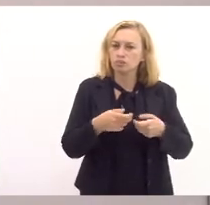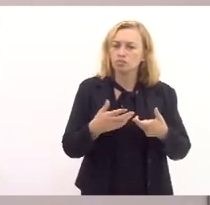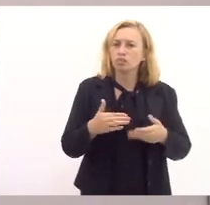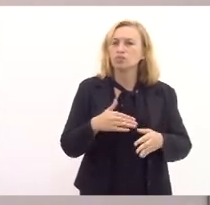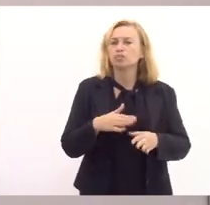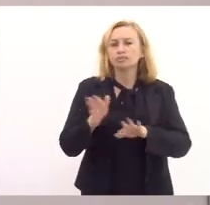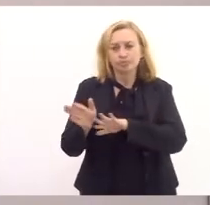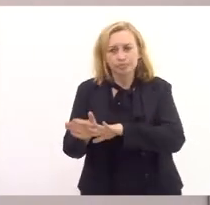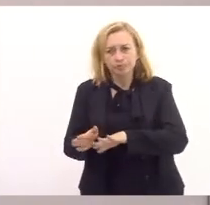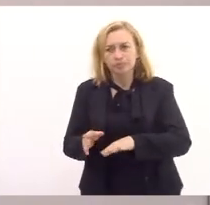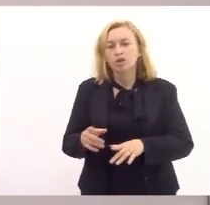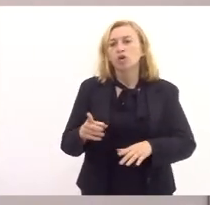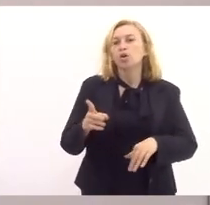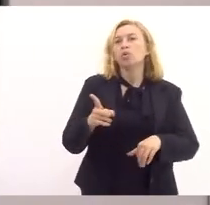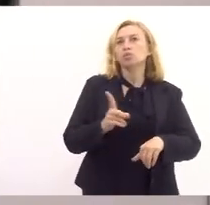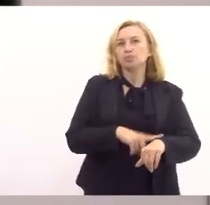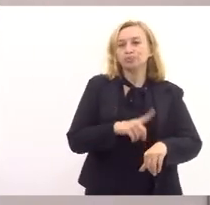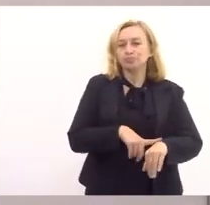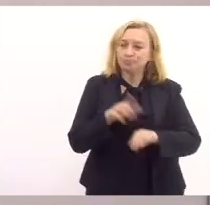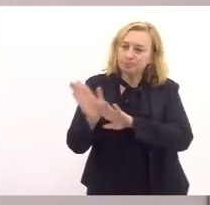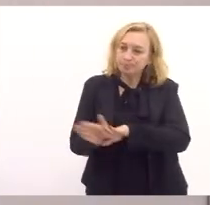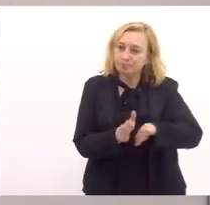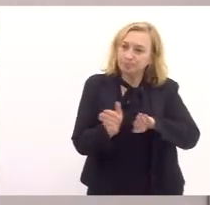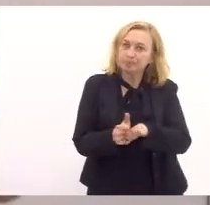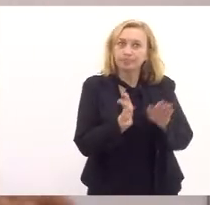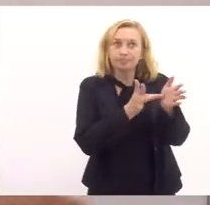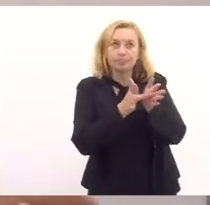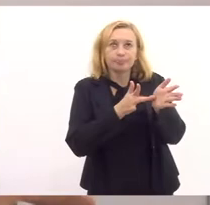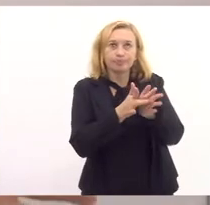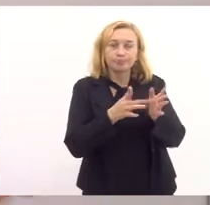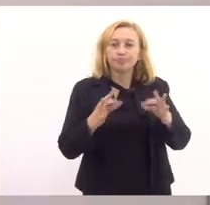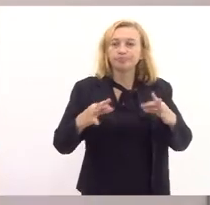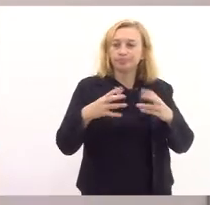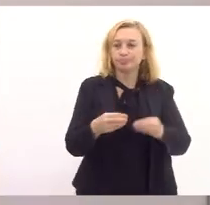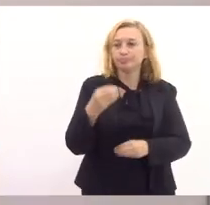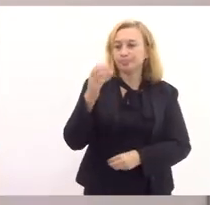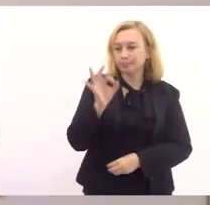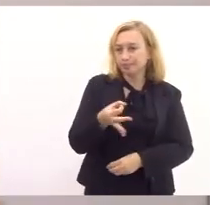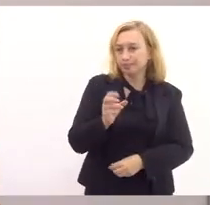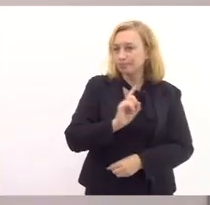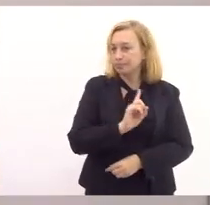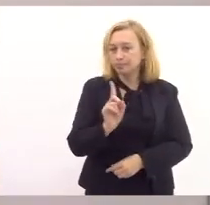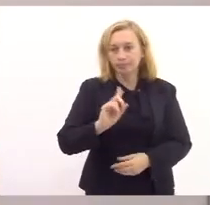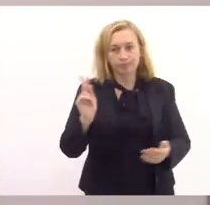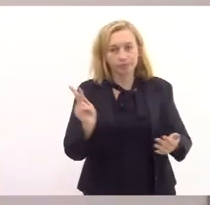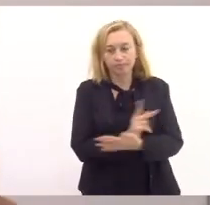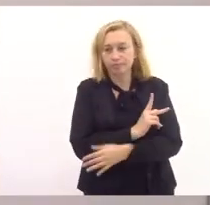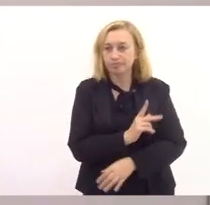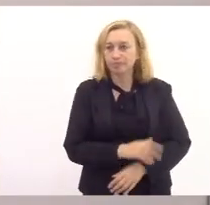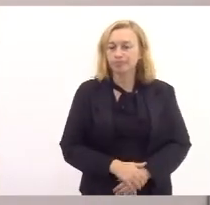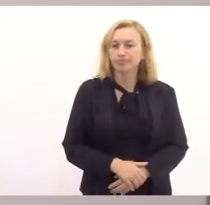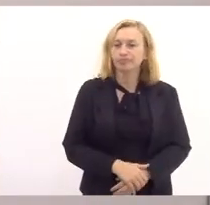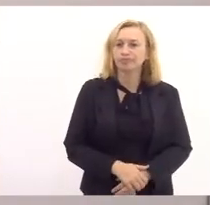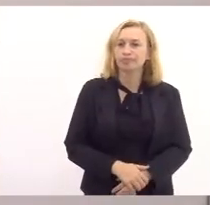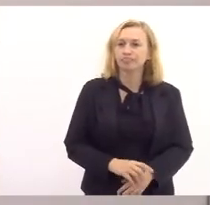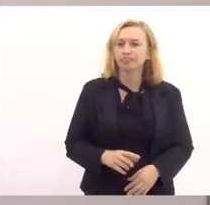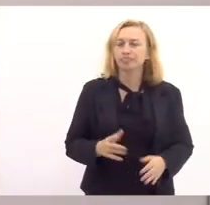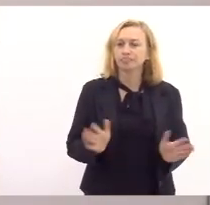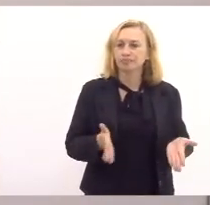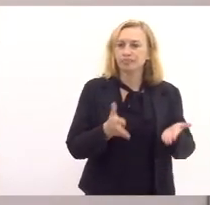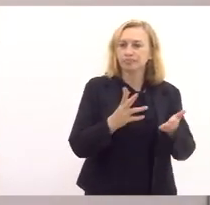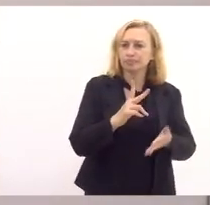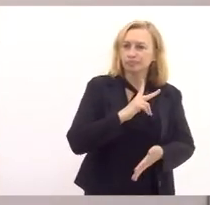vamos ficando fingindo que as coisas estão funcionando e não estão. E não pode ter concessão à iniciativa